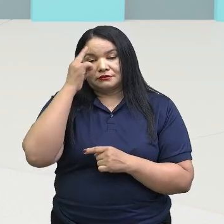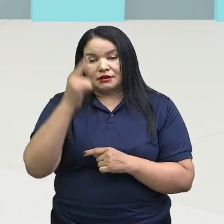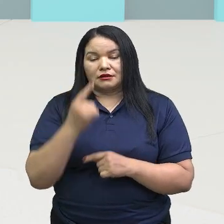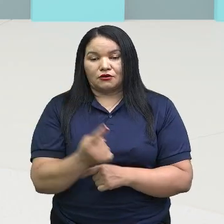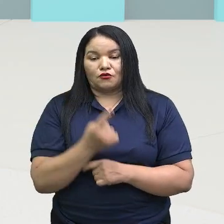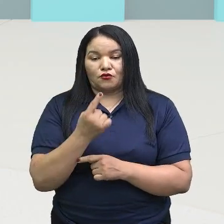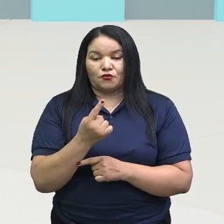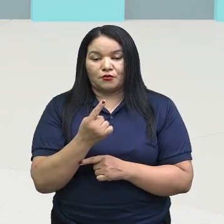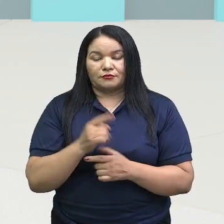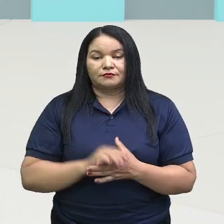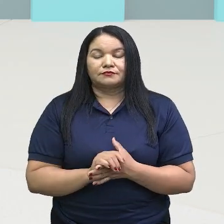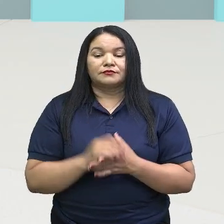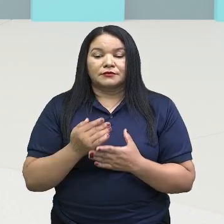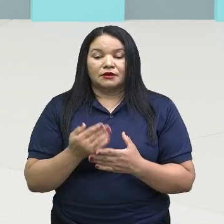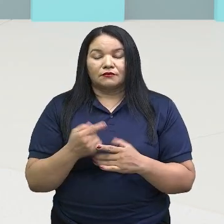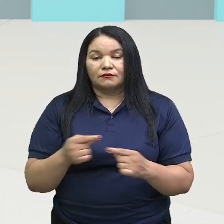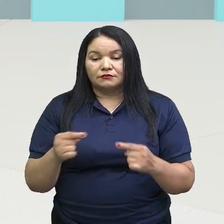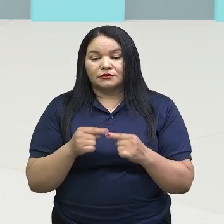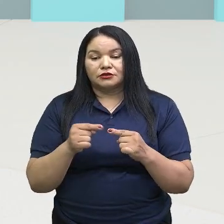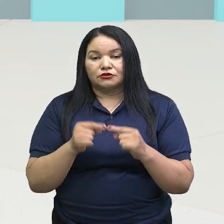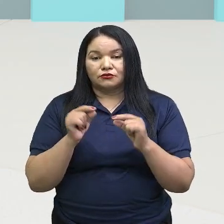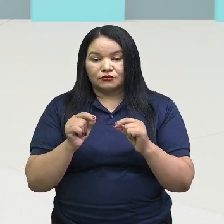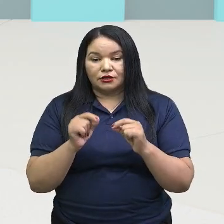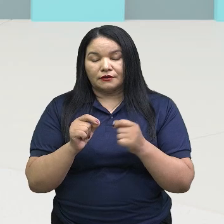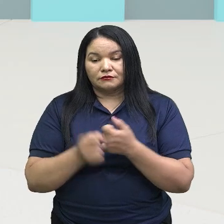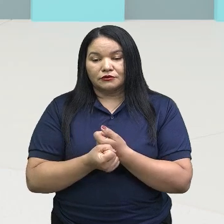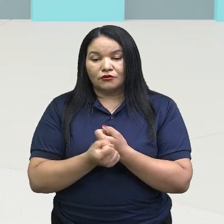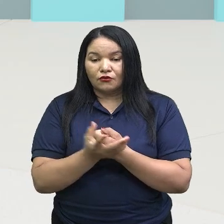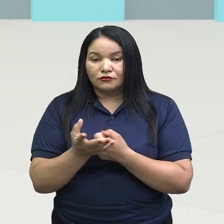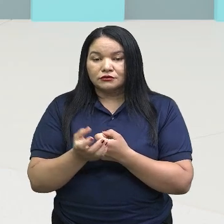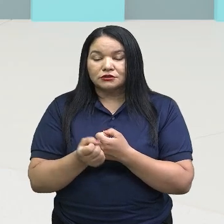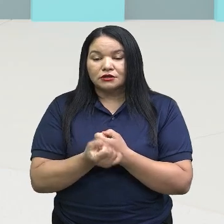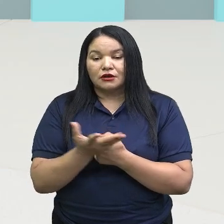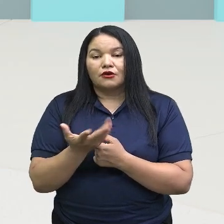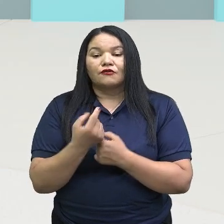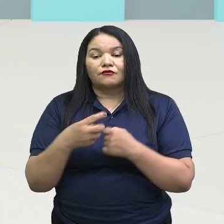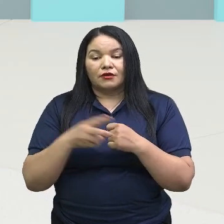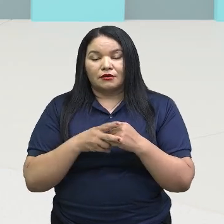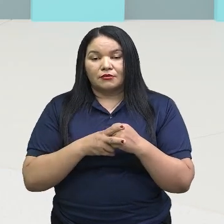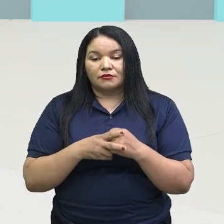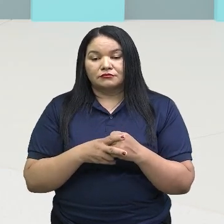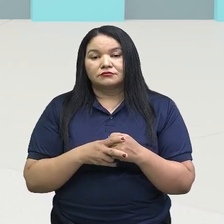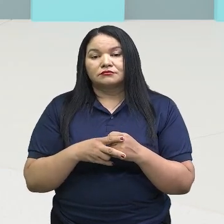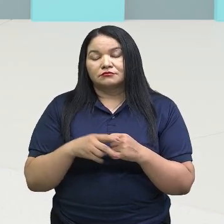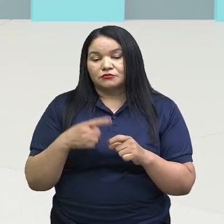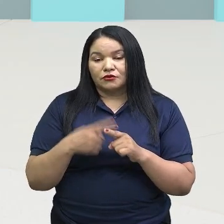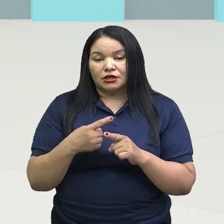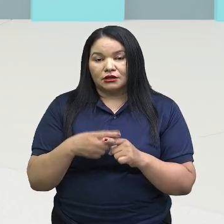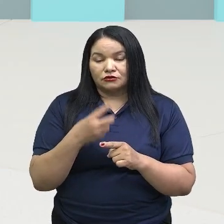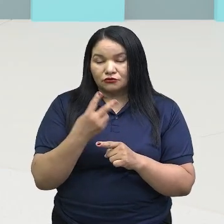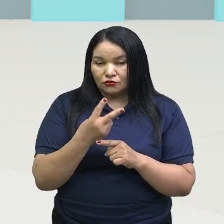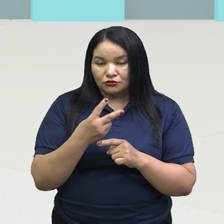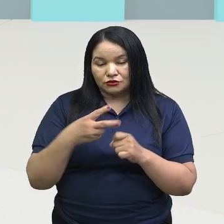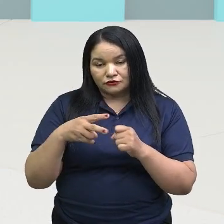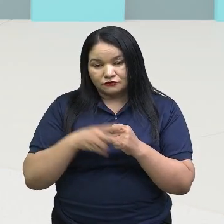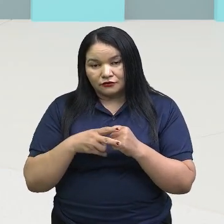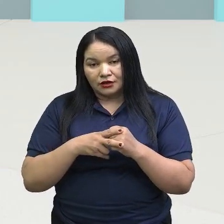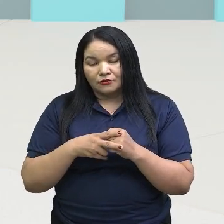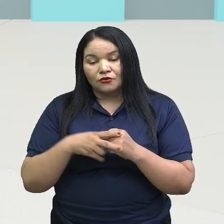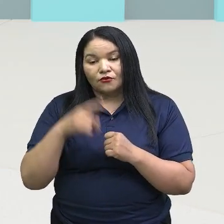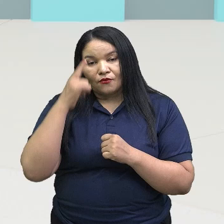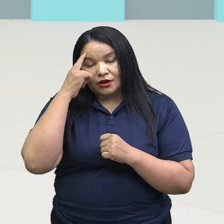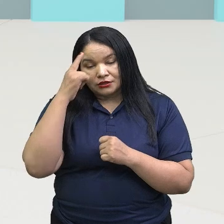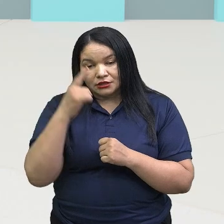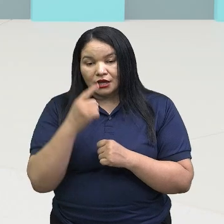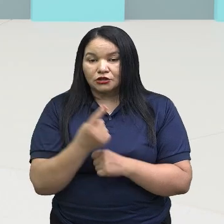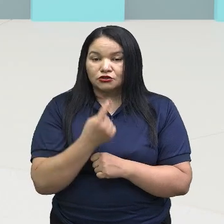isso acontece, eu tenho algo chamado locução verbal. Dois verbos com ideia de uma só, na verdade, com a